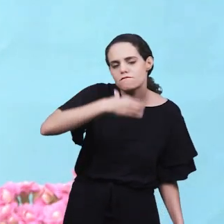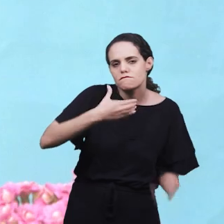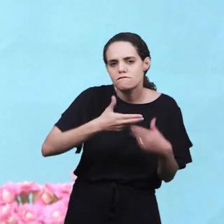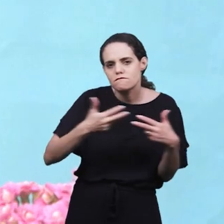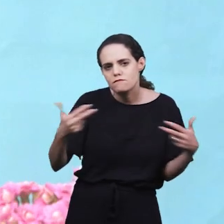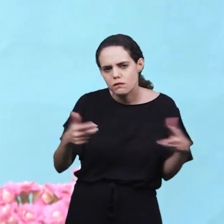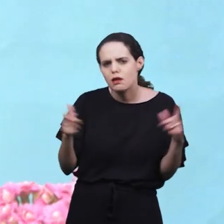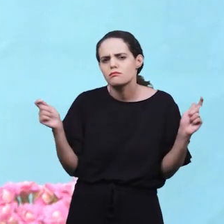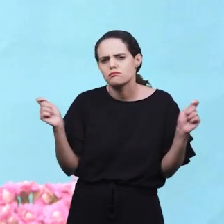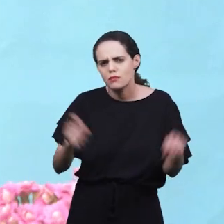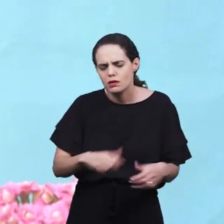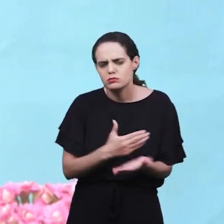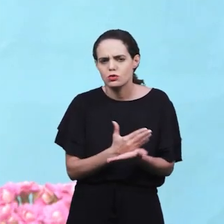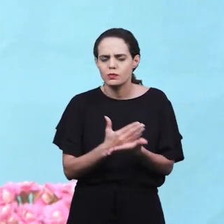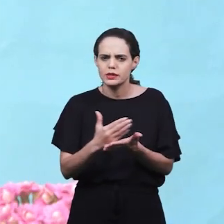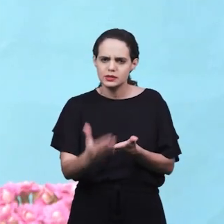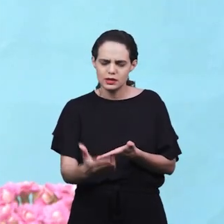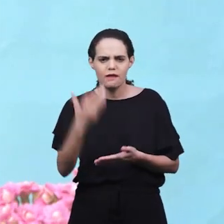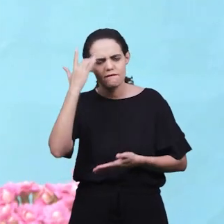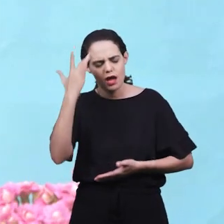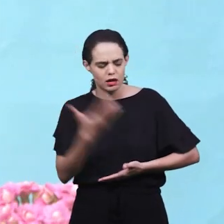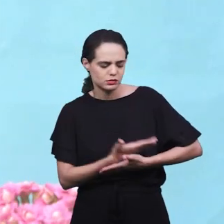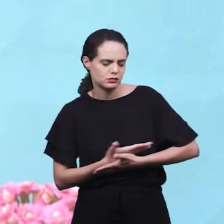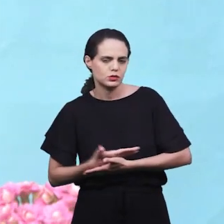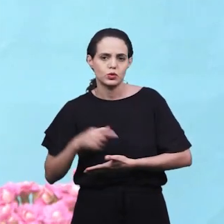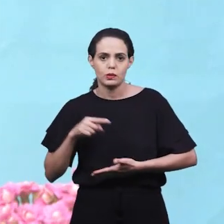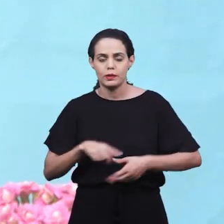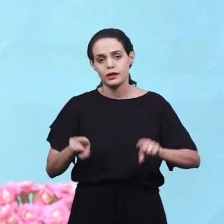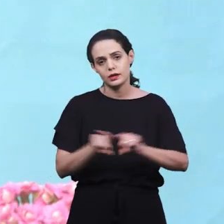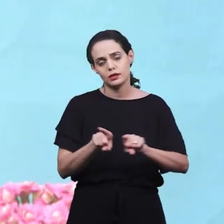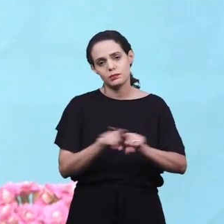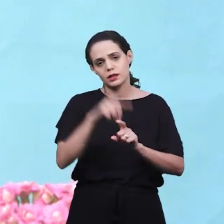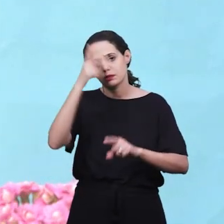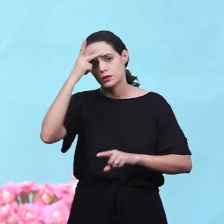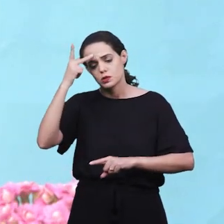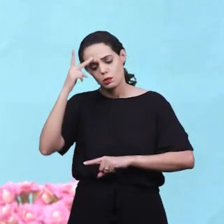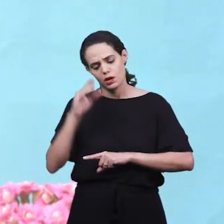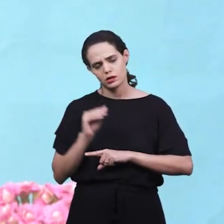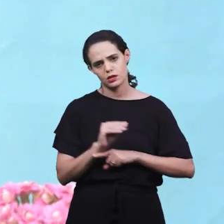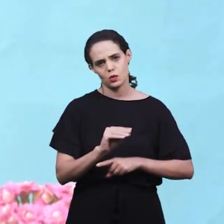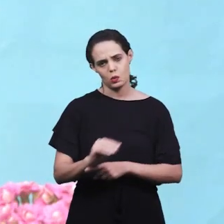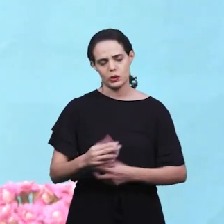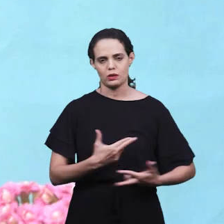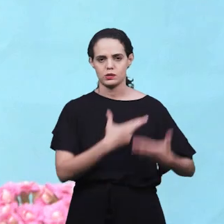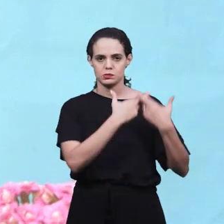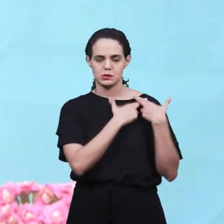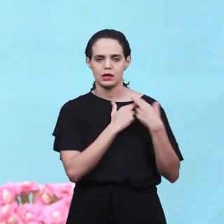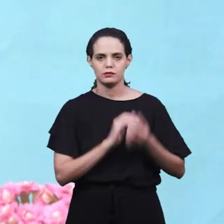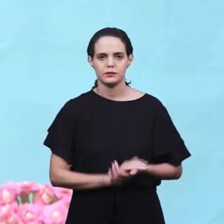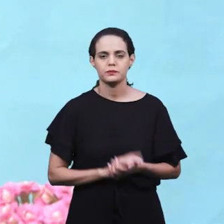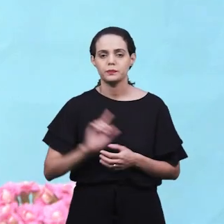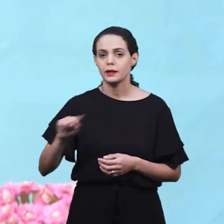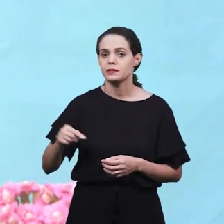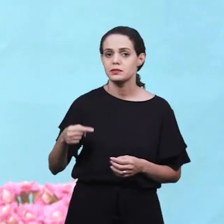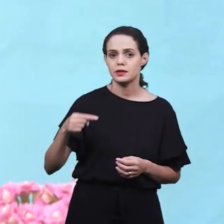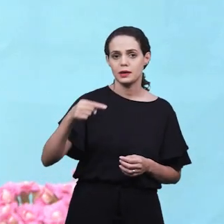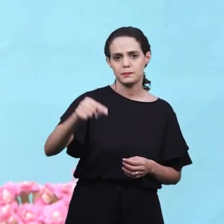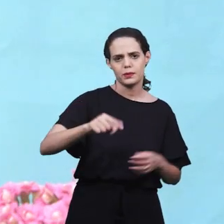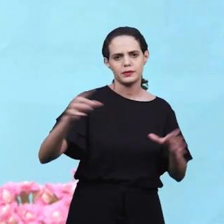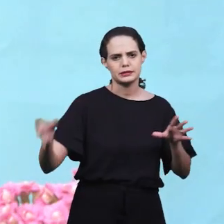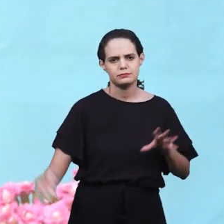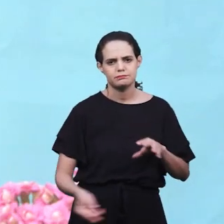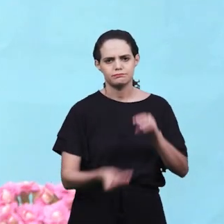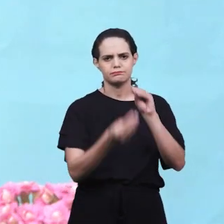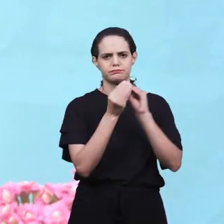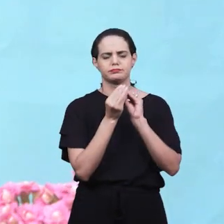bebê e também do cuidador. E ao longo das 3 semanas do mês, ir acrescentando uma